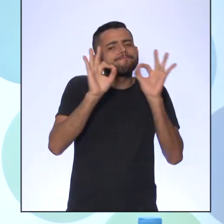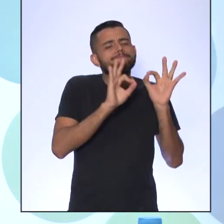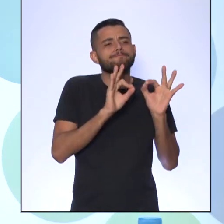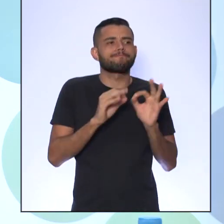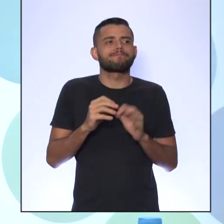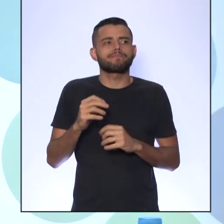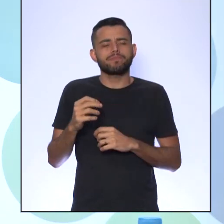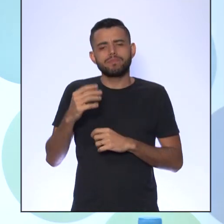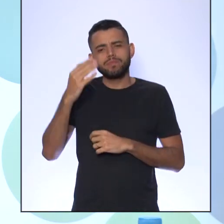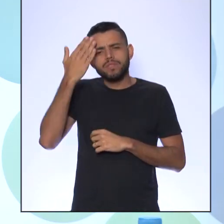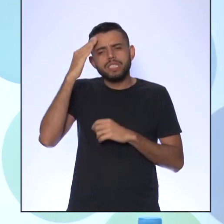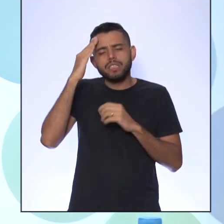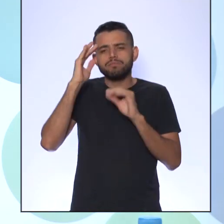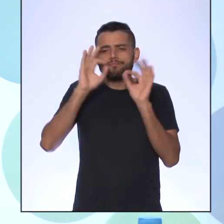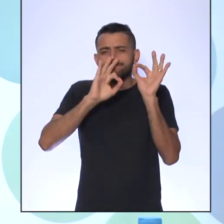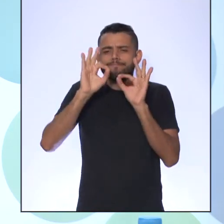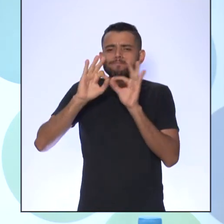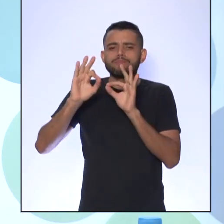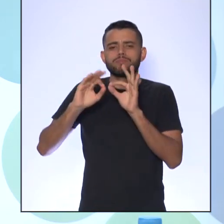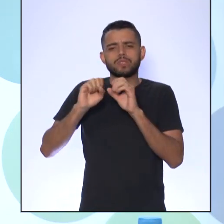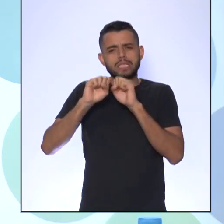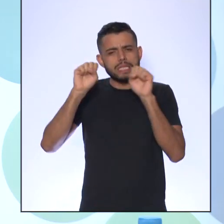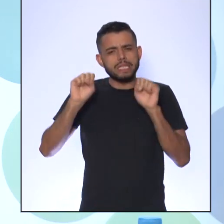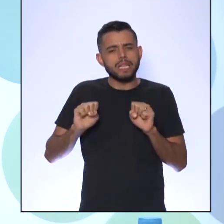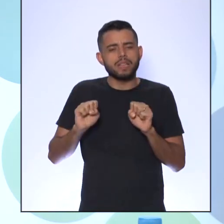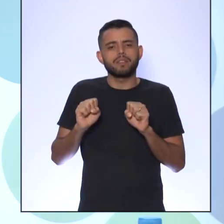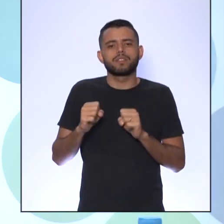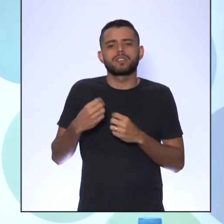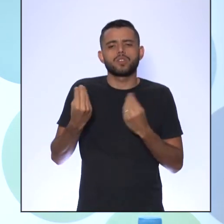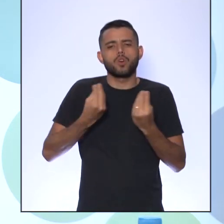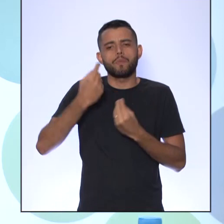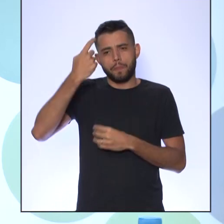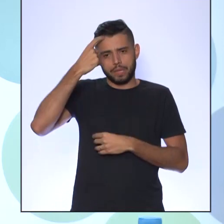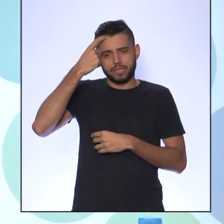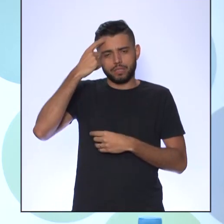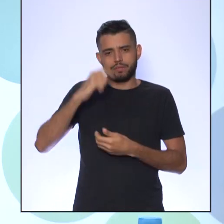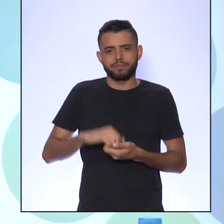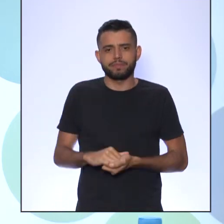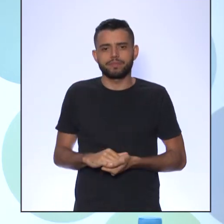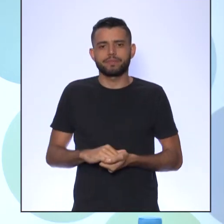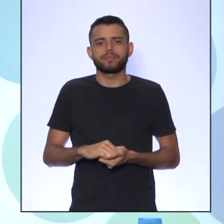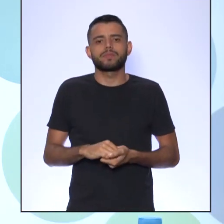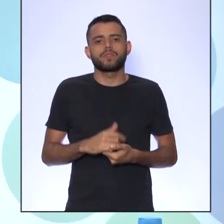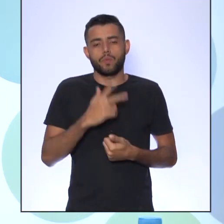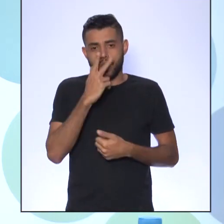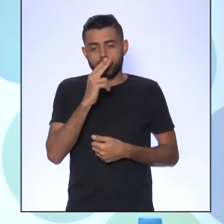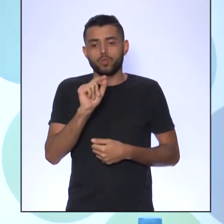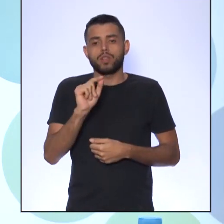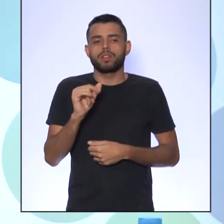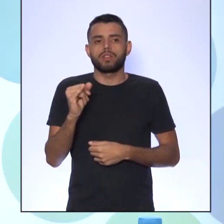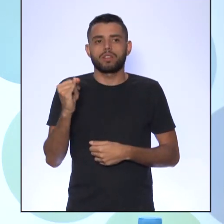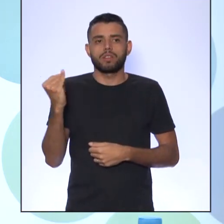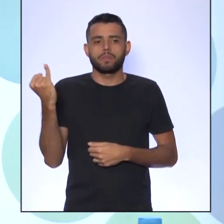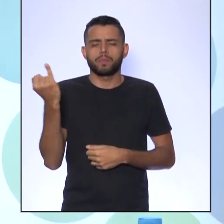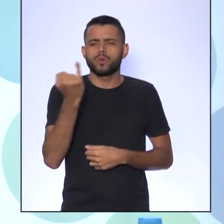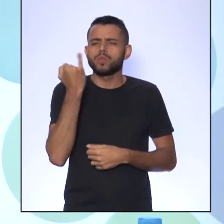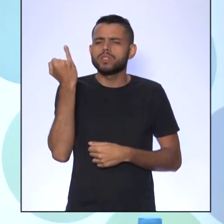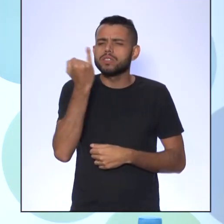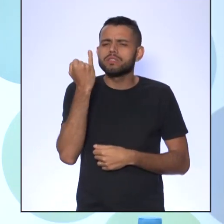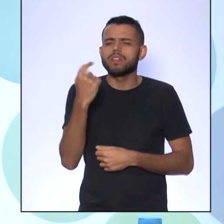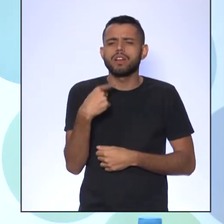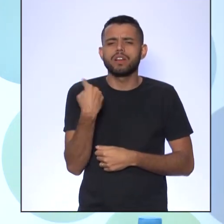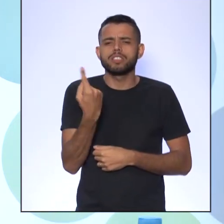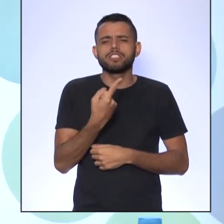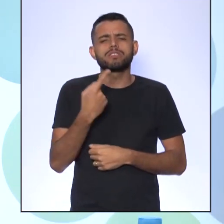né, de organizar uma forma de se pensar, né? Então, eu acho que é muito importante quando a gente começa a